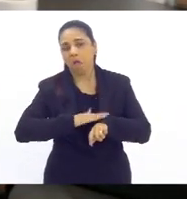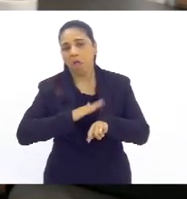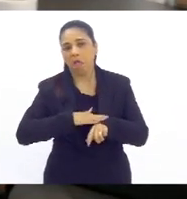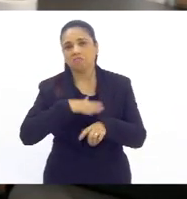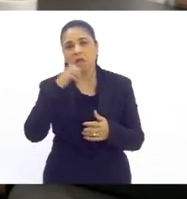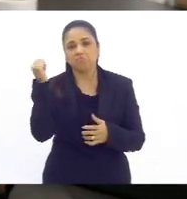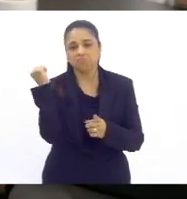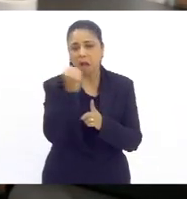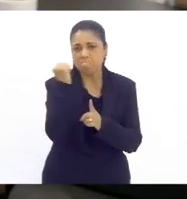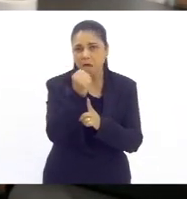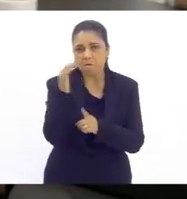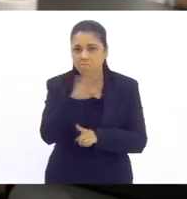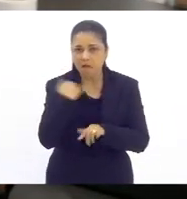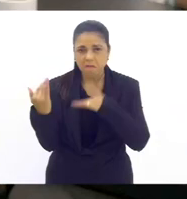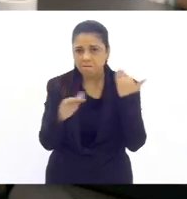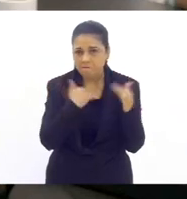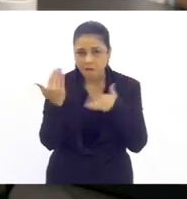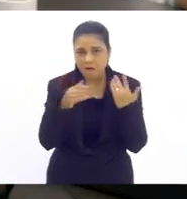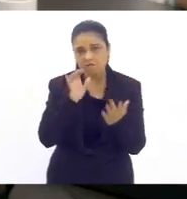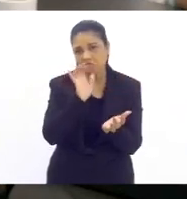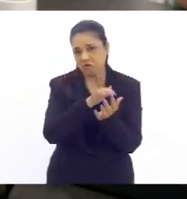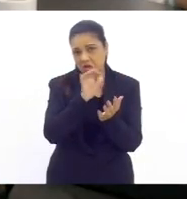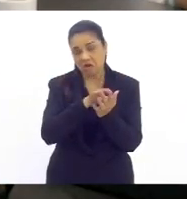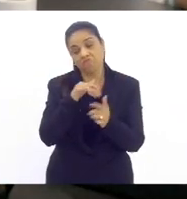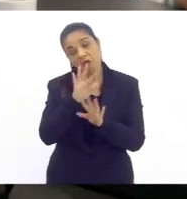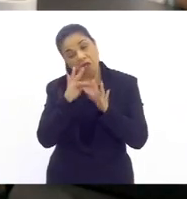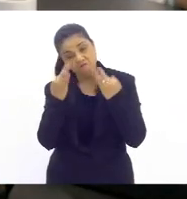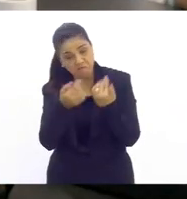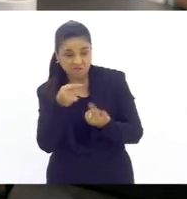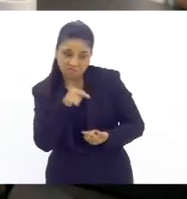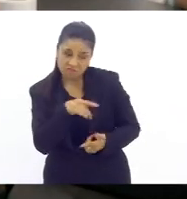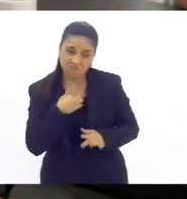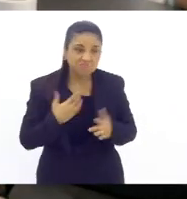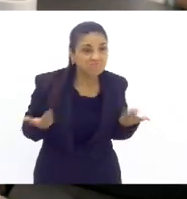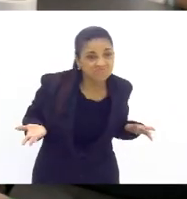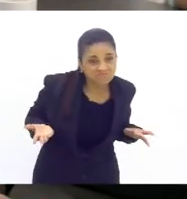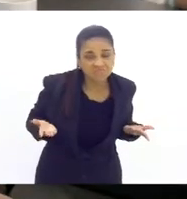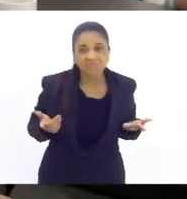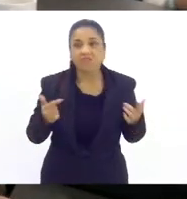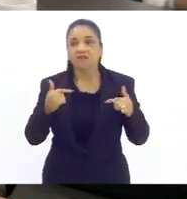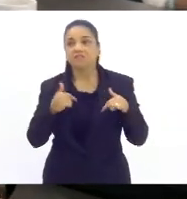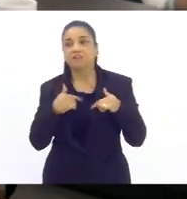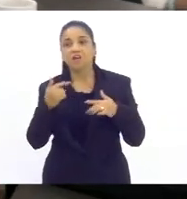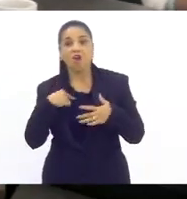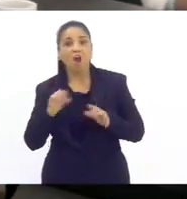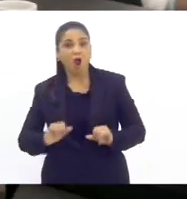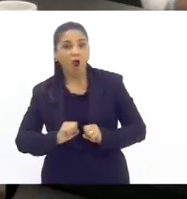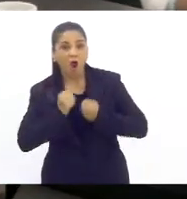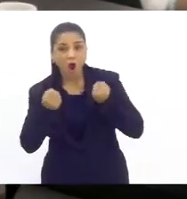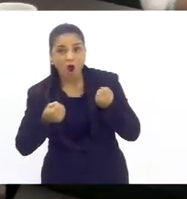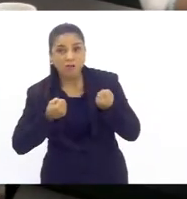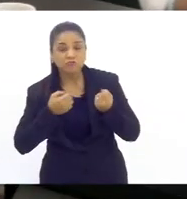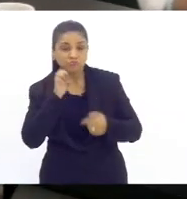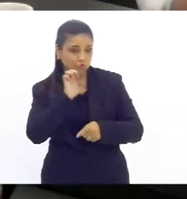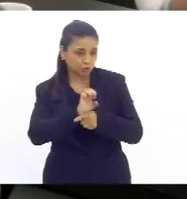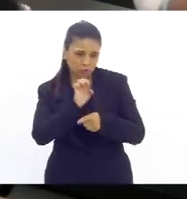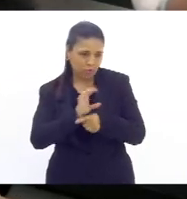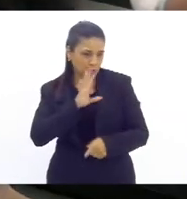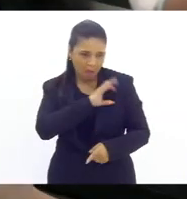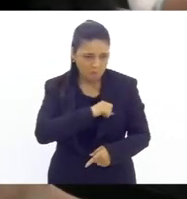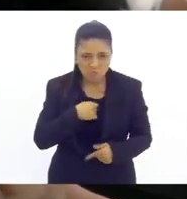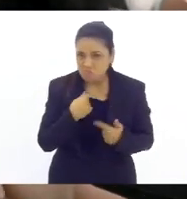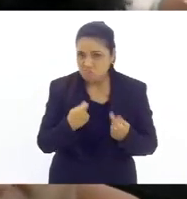é porque não foi a família de vocês né e dizer também que é amor para quem precisa de hoje para quem merece o estado não merece amor